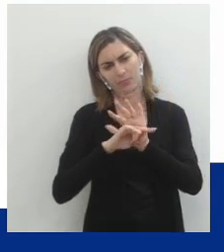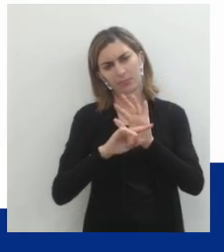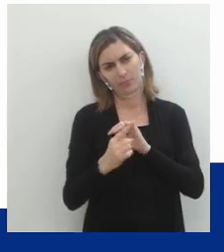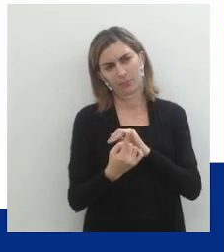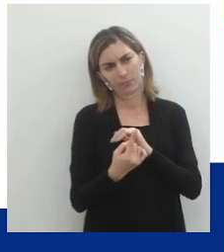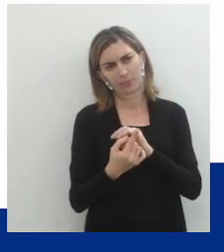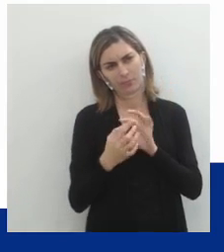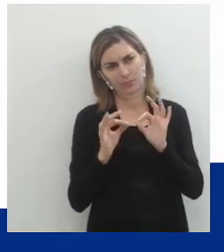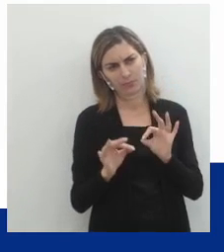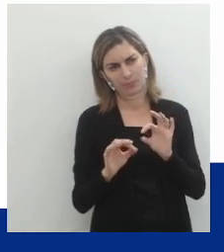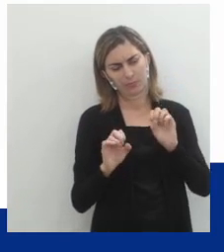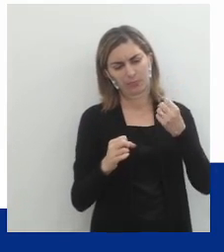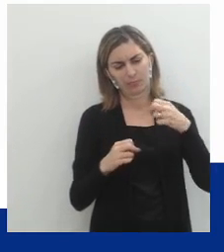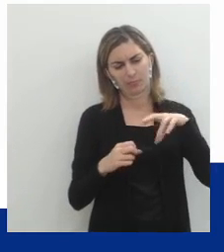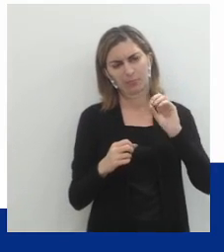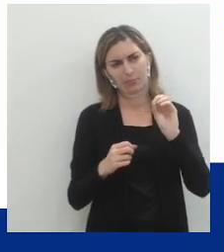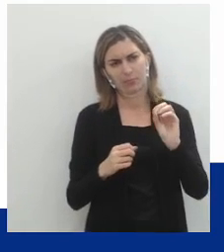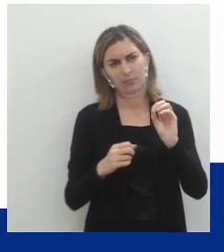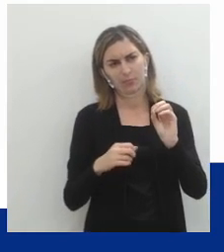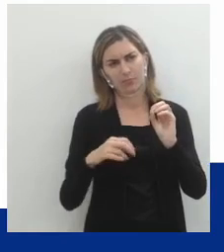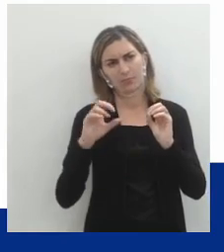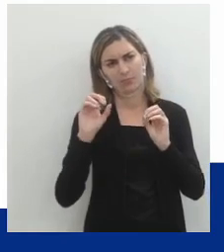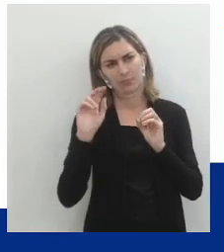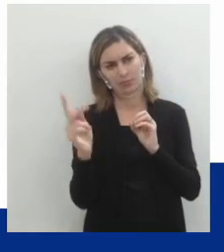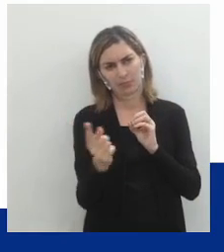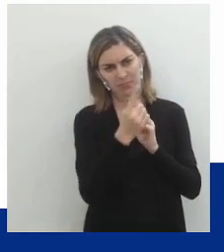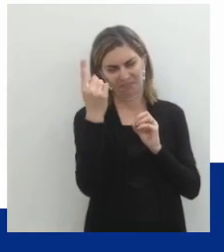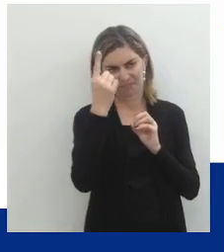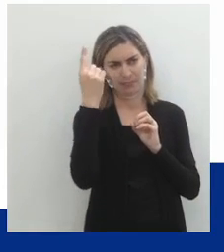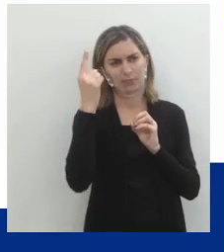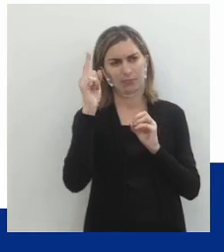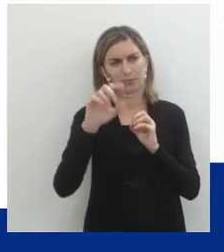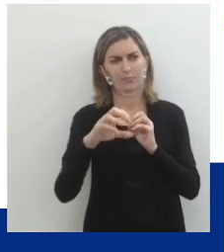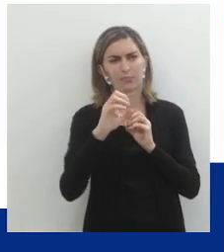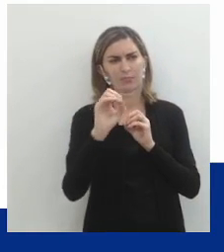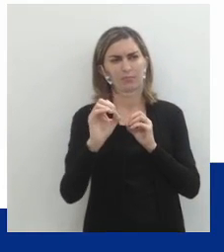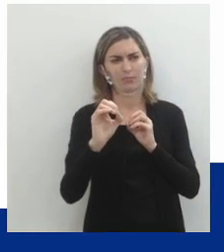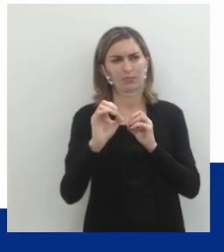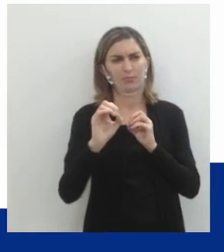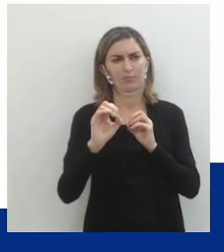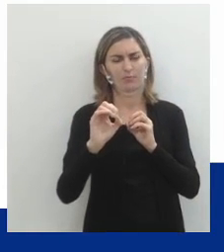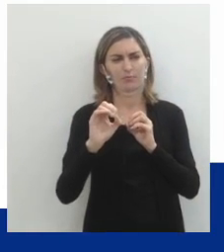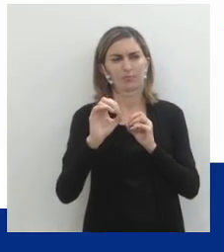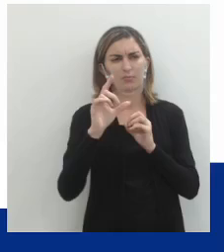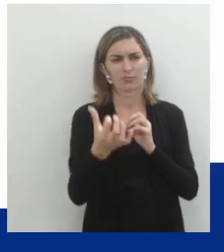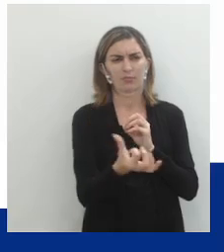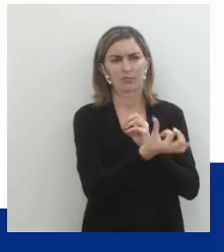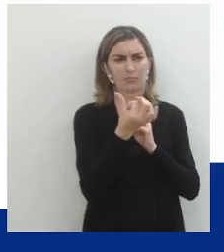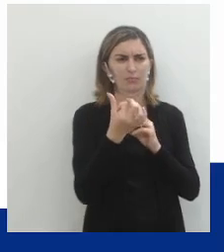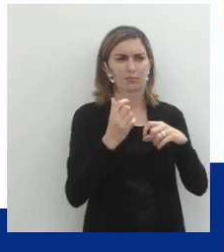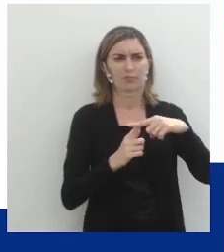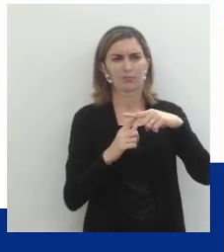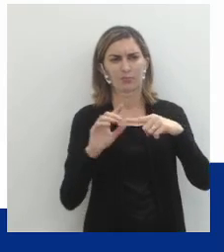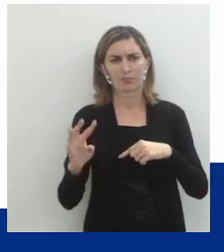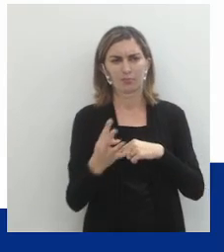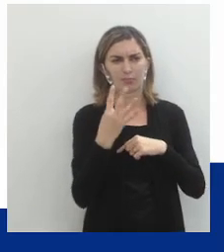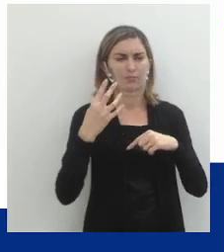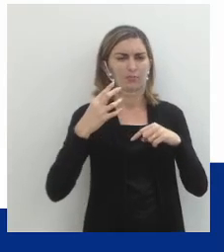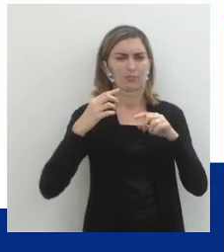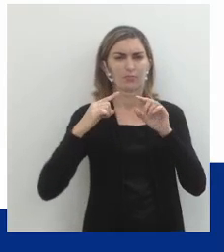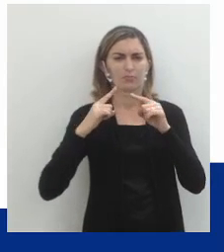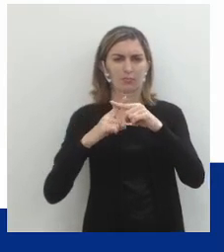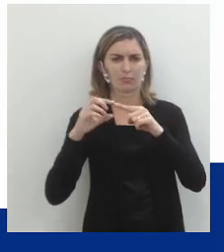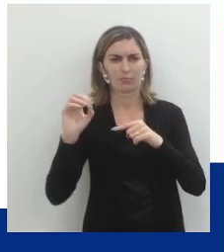beleza? Então, seno de 0 é 0. Então, a altura em 0 segundos será 6 mais 4 vezes